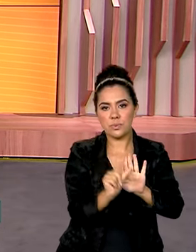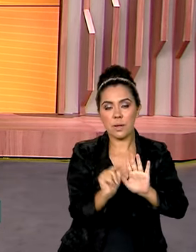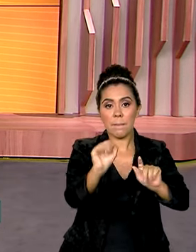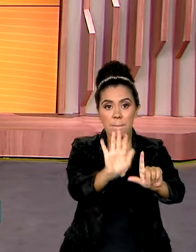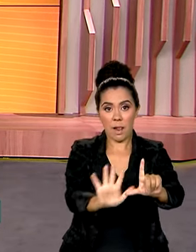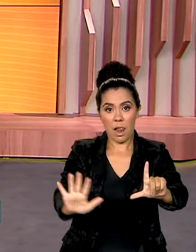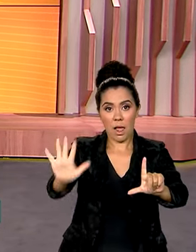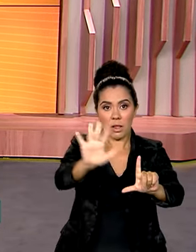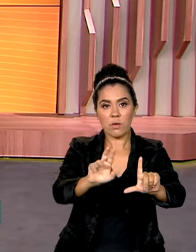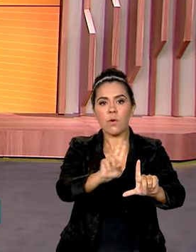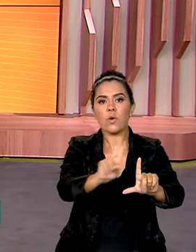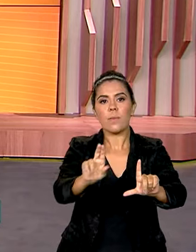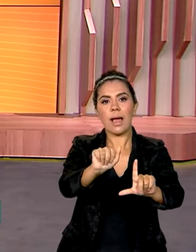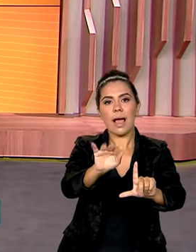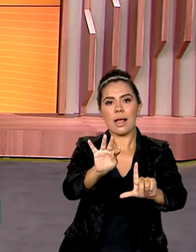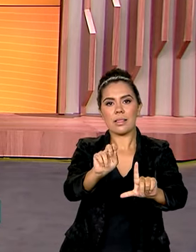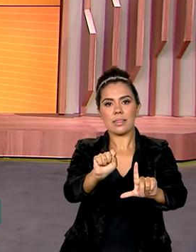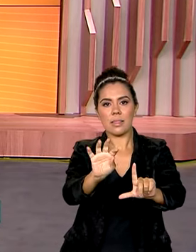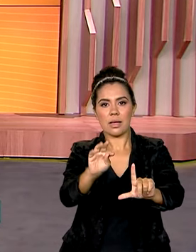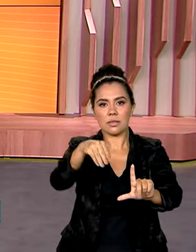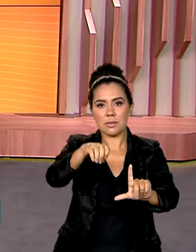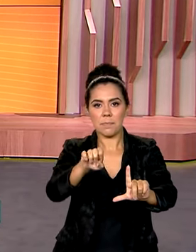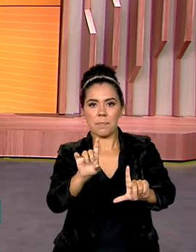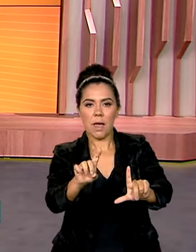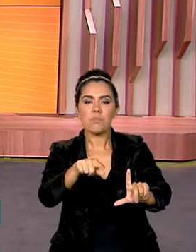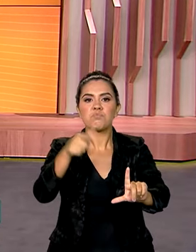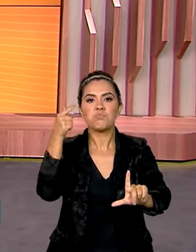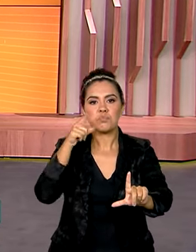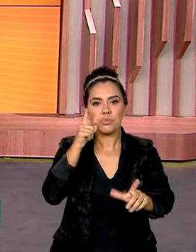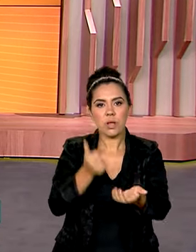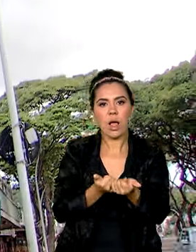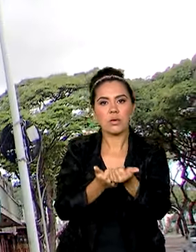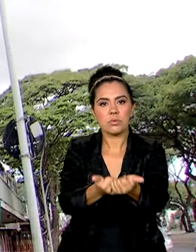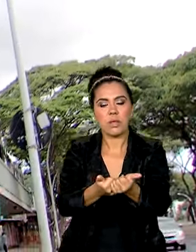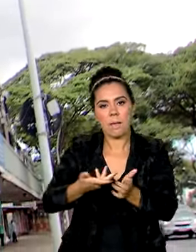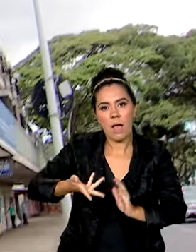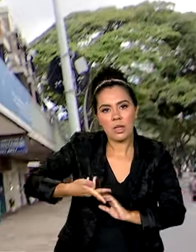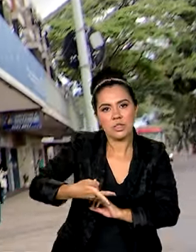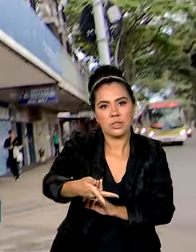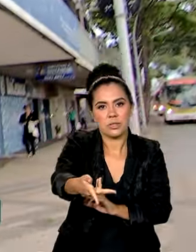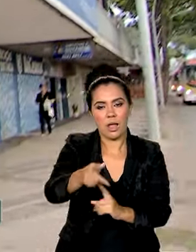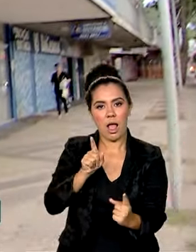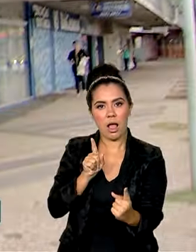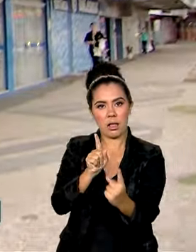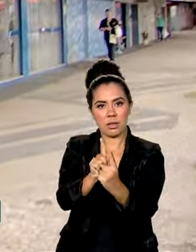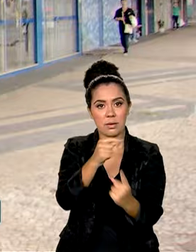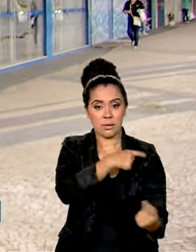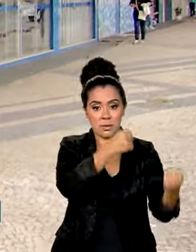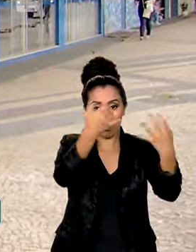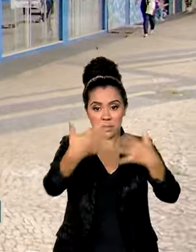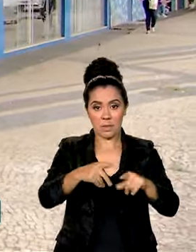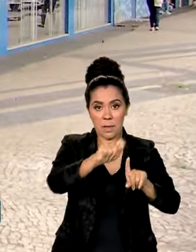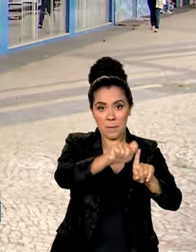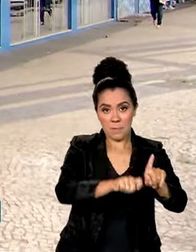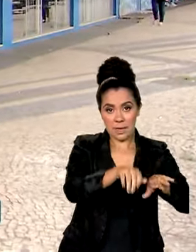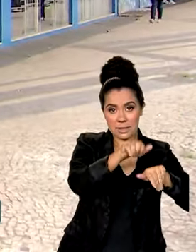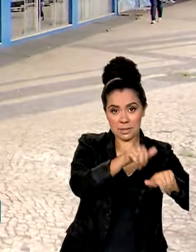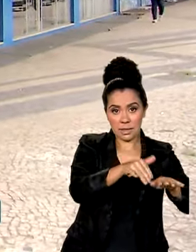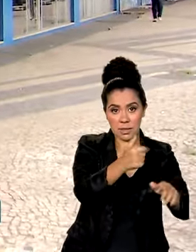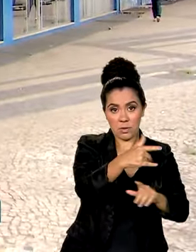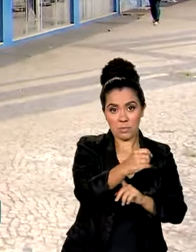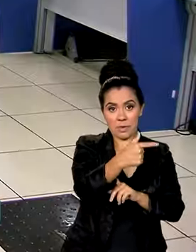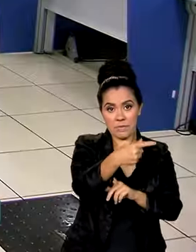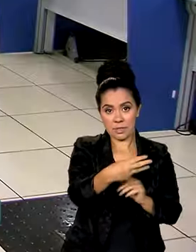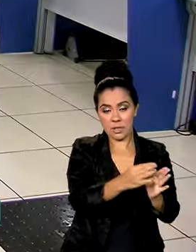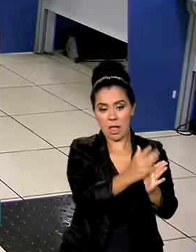plataforma AtestMed tem ajudado a agilizar os atendimentos. De setembro de 2023 a